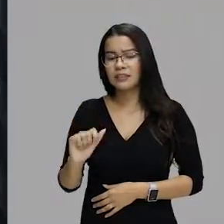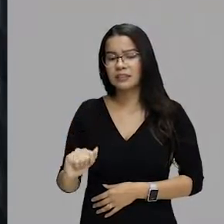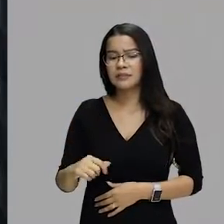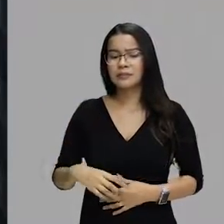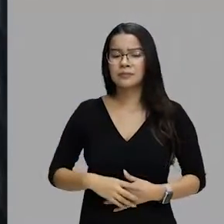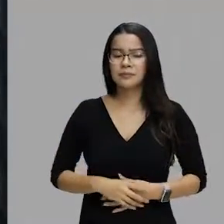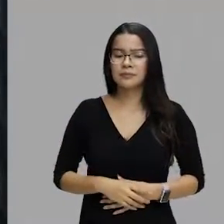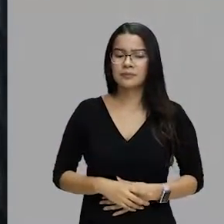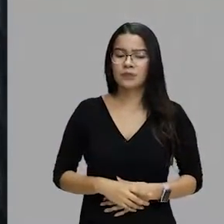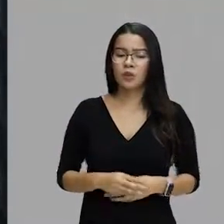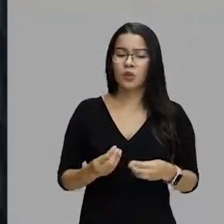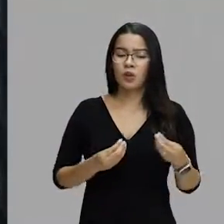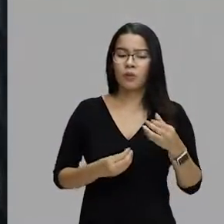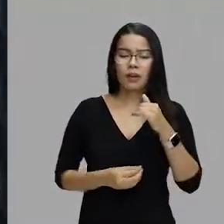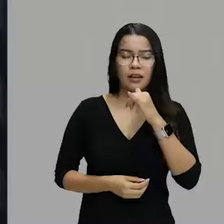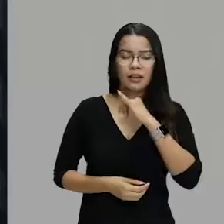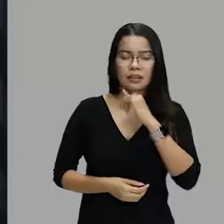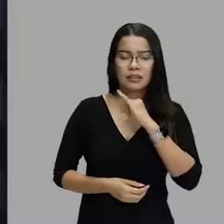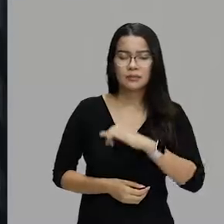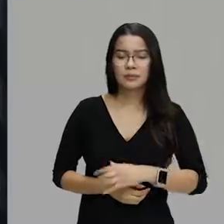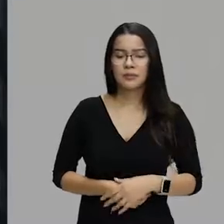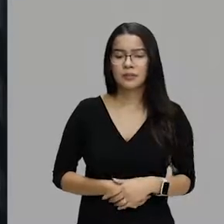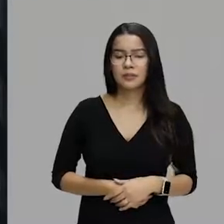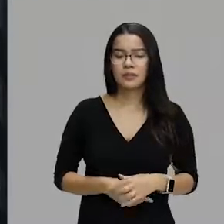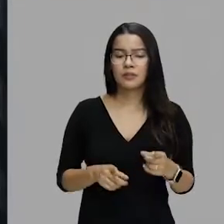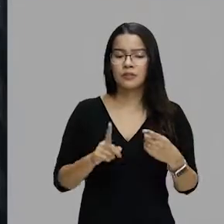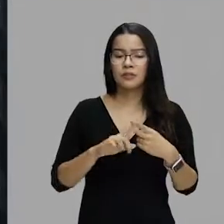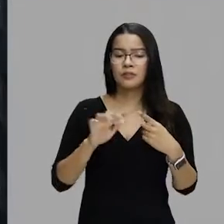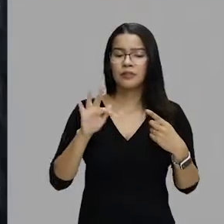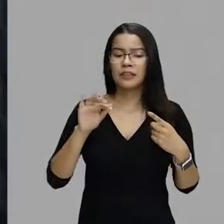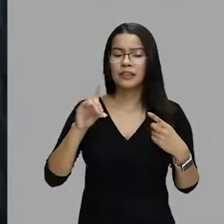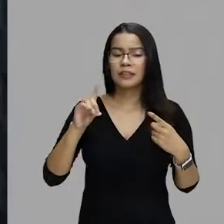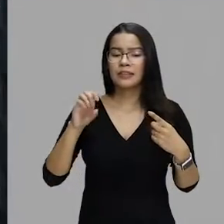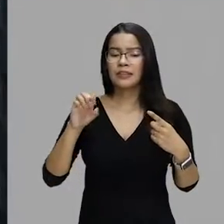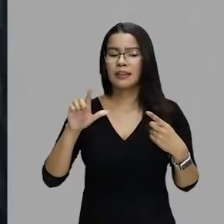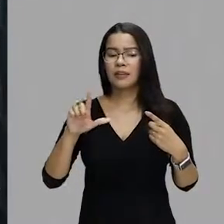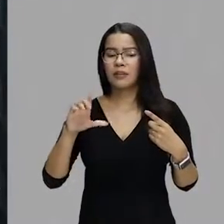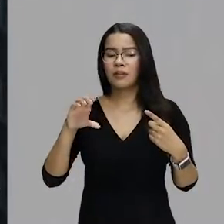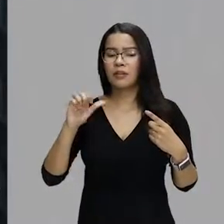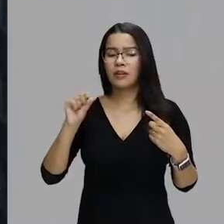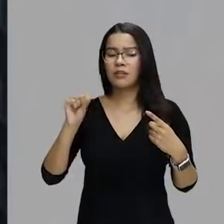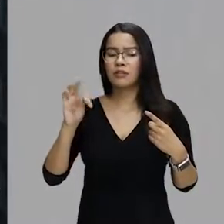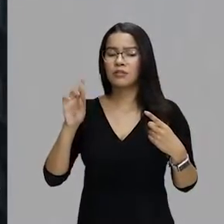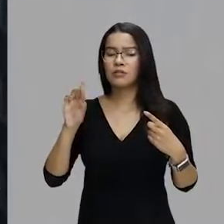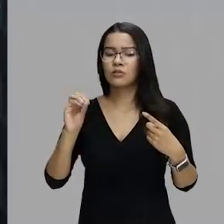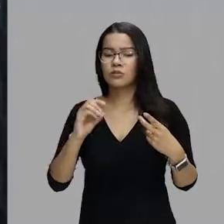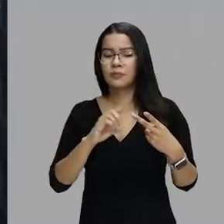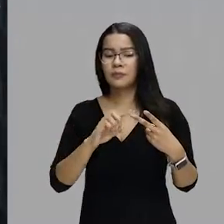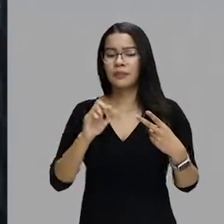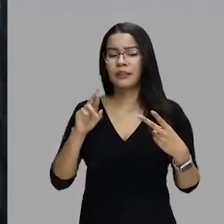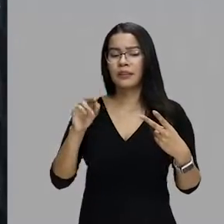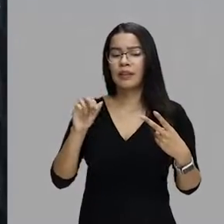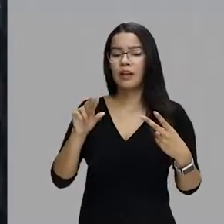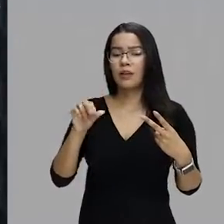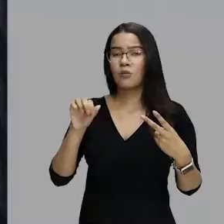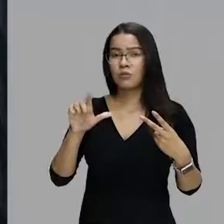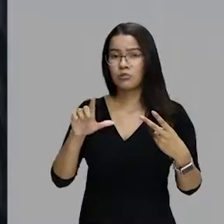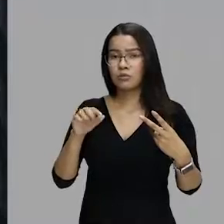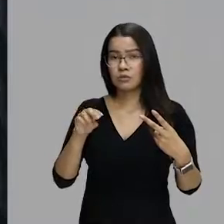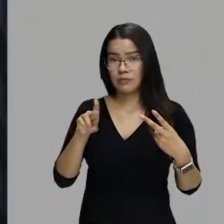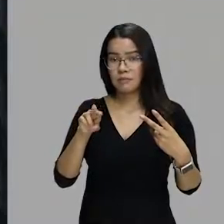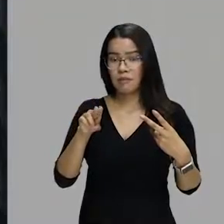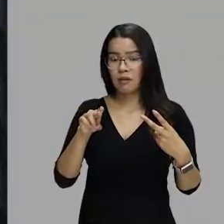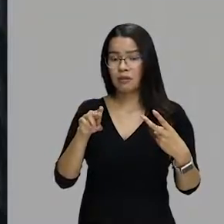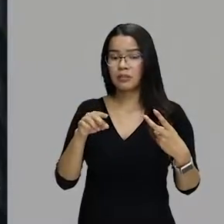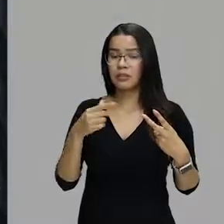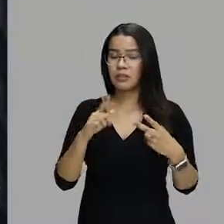de Havana, como é o caso, por exemplo, do Fidel Castro, o Raul Castro, o seu irmão, e outros jovens,